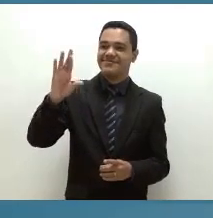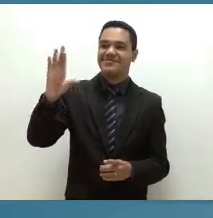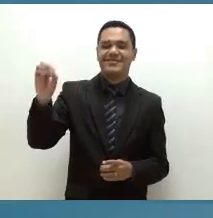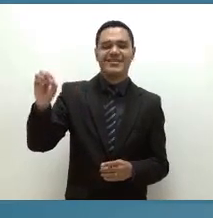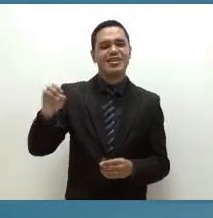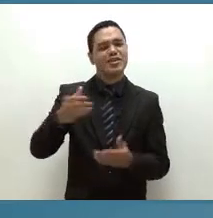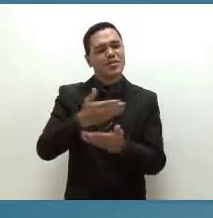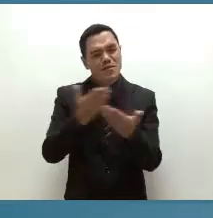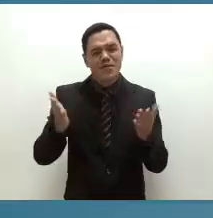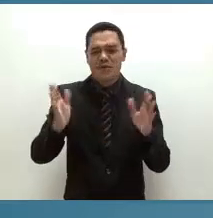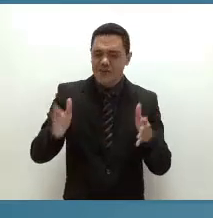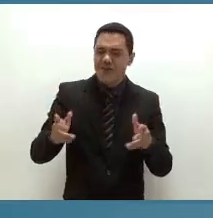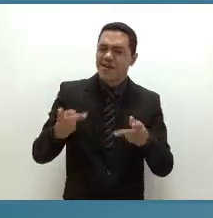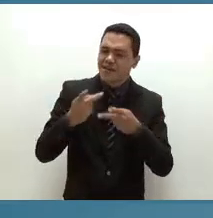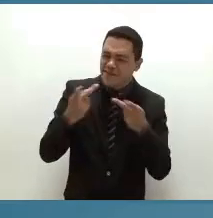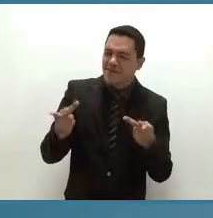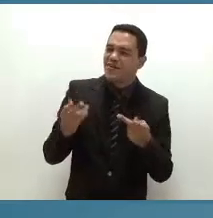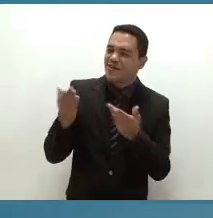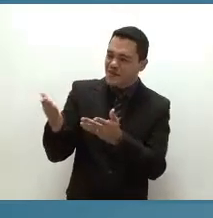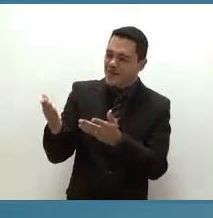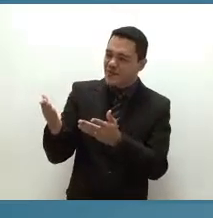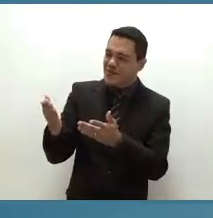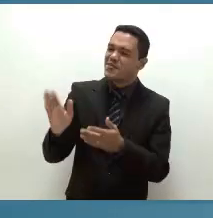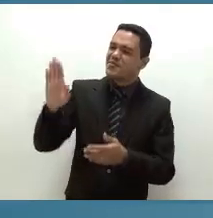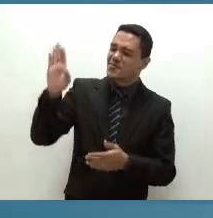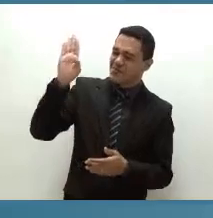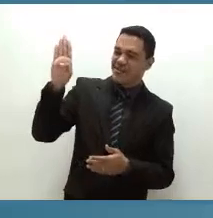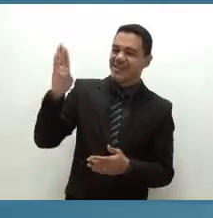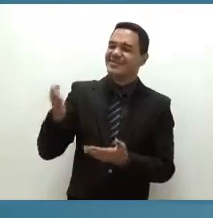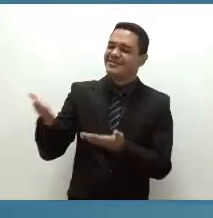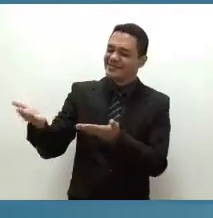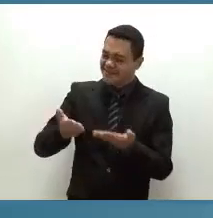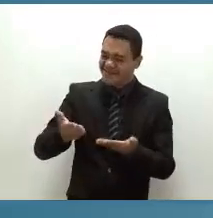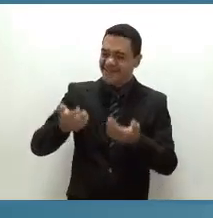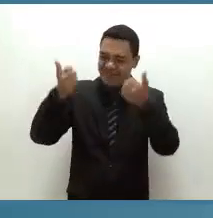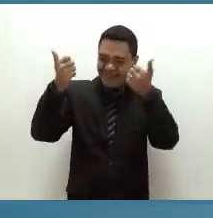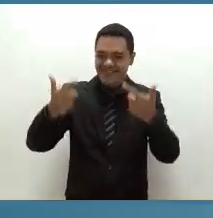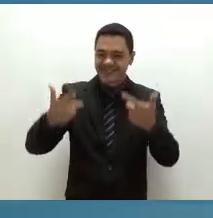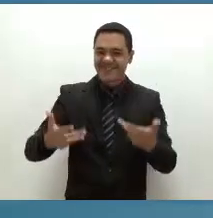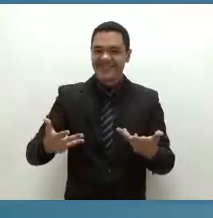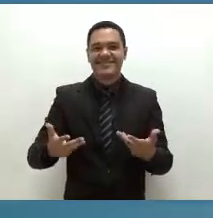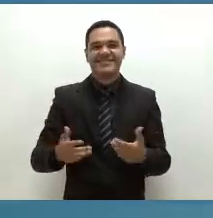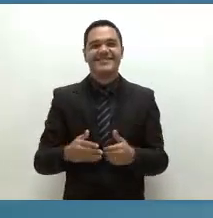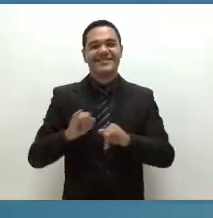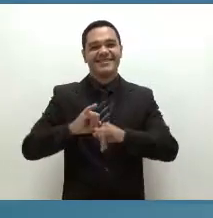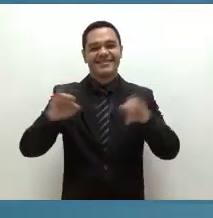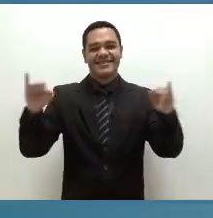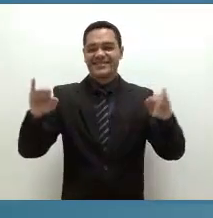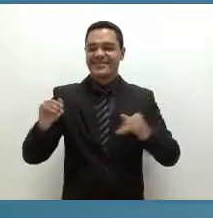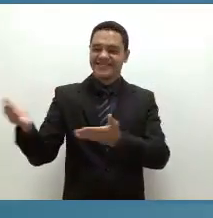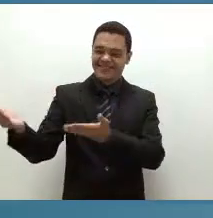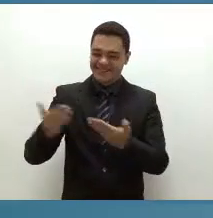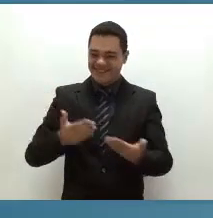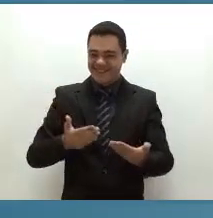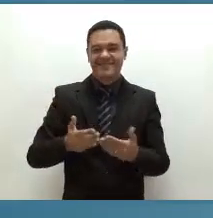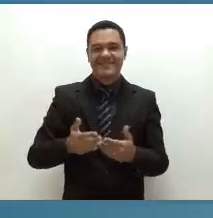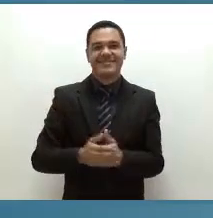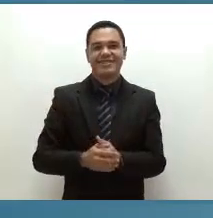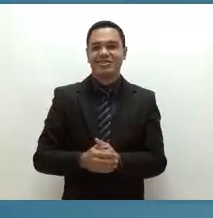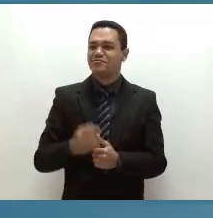Então, eu quero ouvir de Vossa Excelência, desembargador. A sua manifestação precisa existir. Então, Vossa Excelência